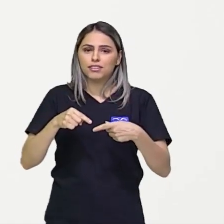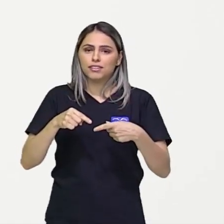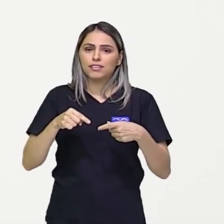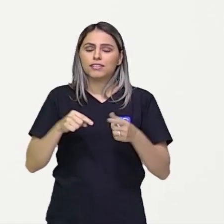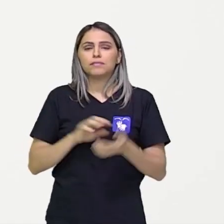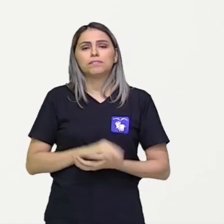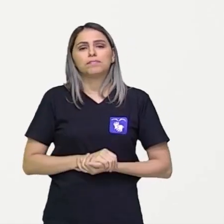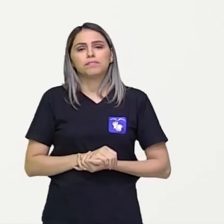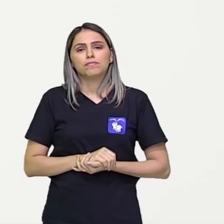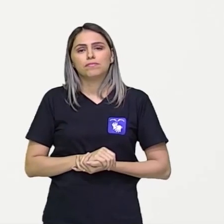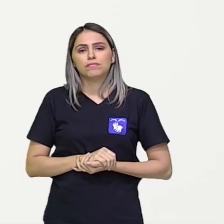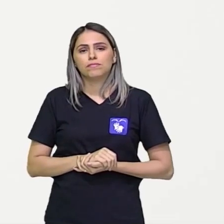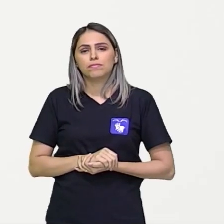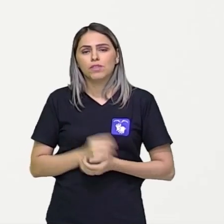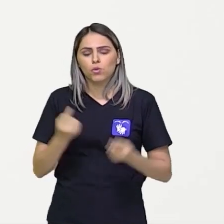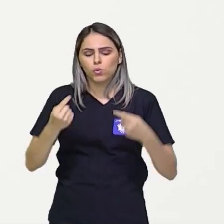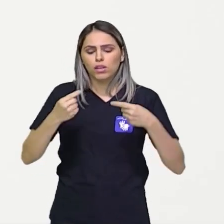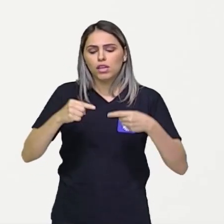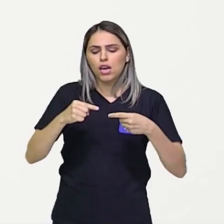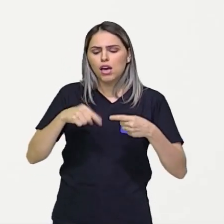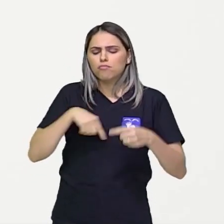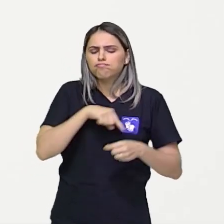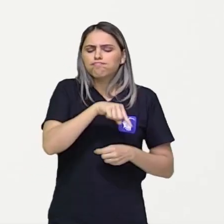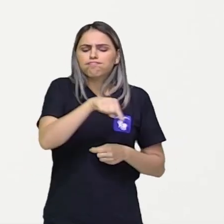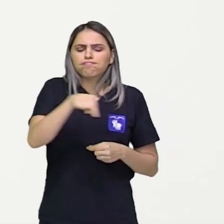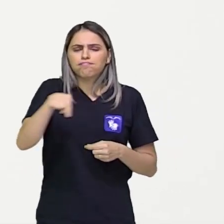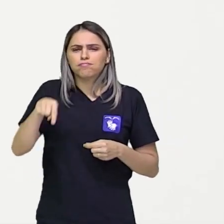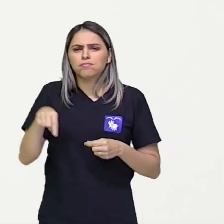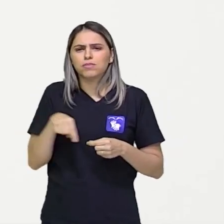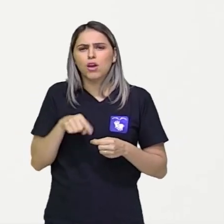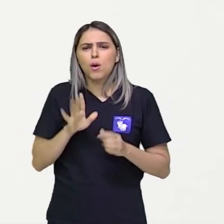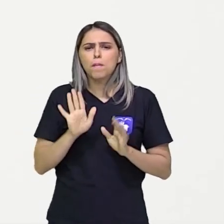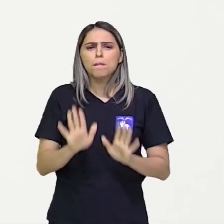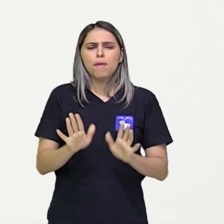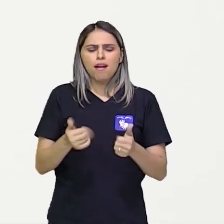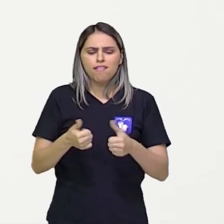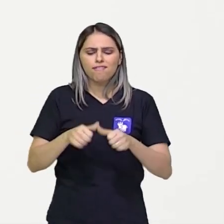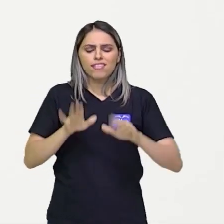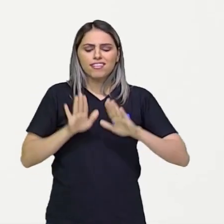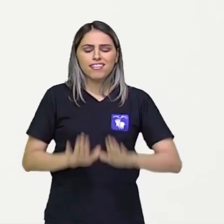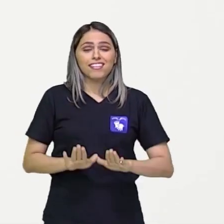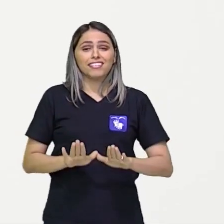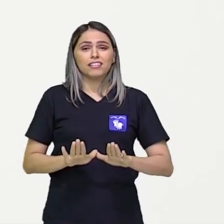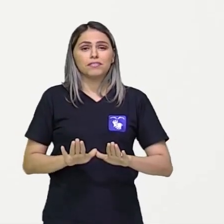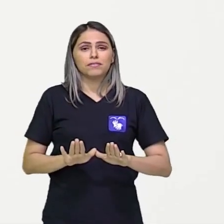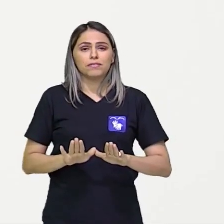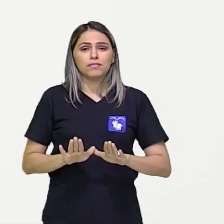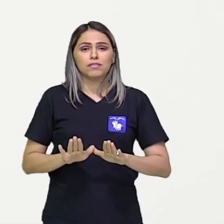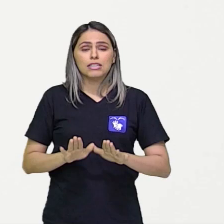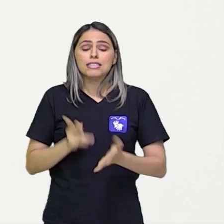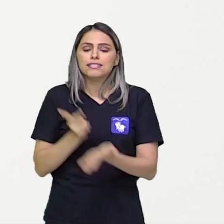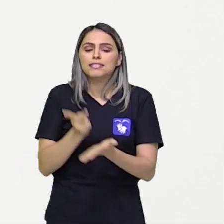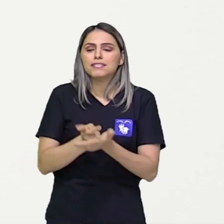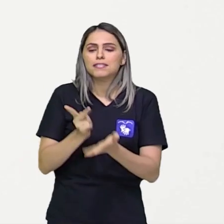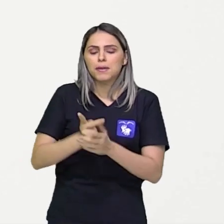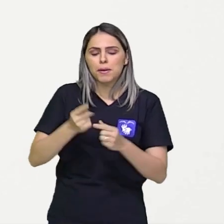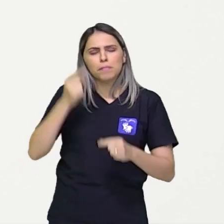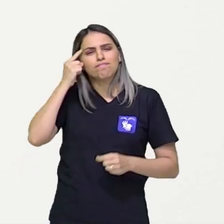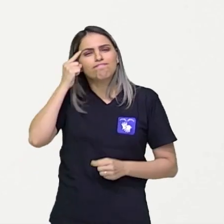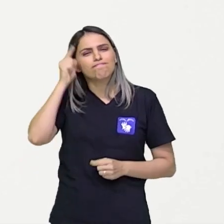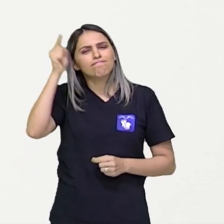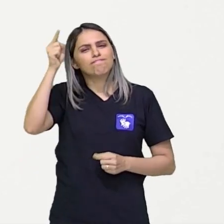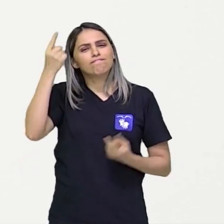que é, dá muitas voltas e não sai do lugar. O desafio sempre começa como? Com o que